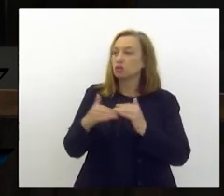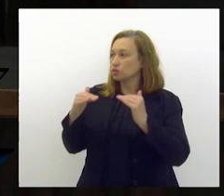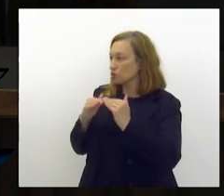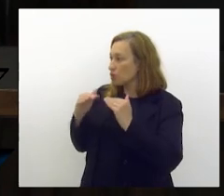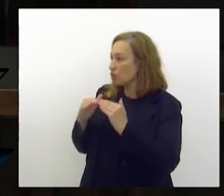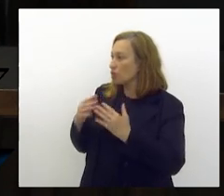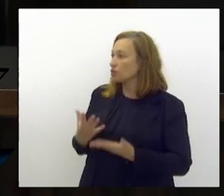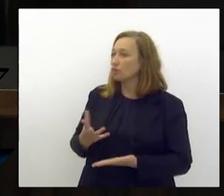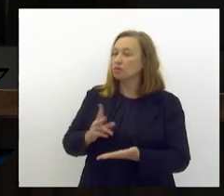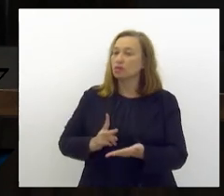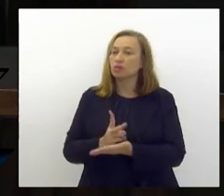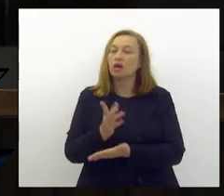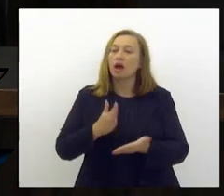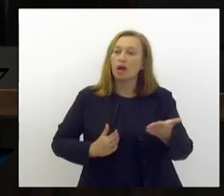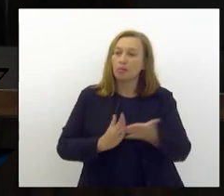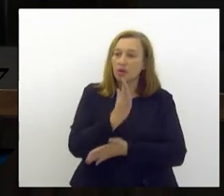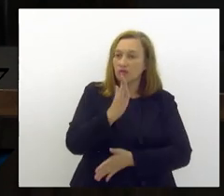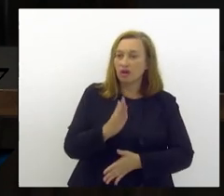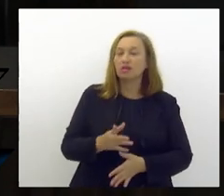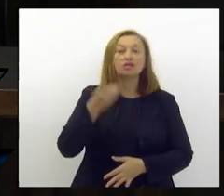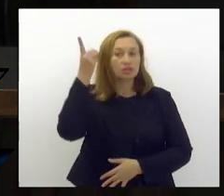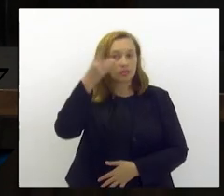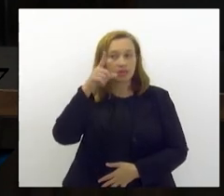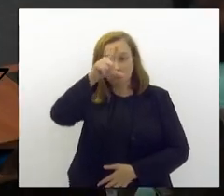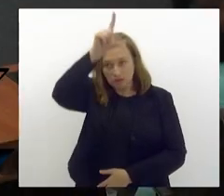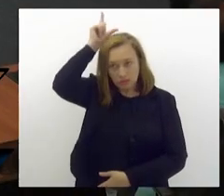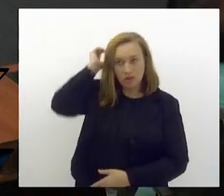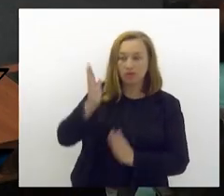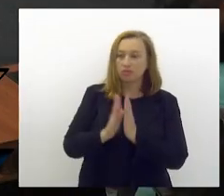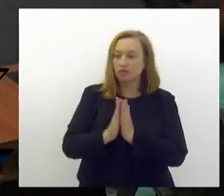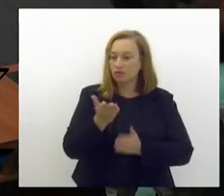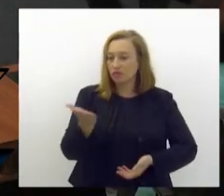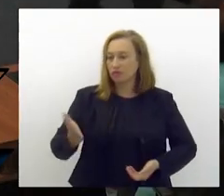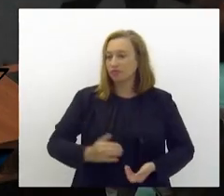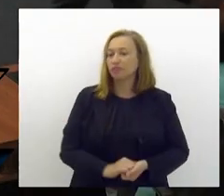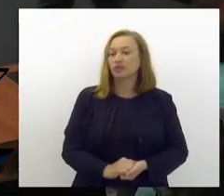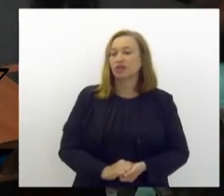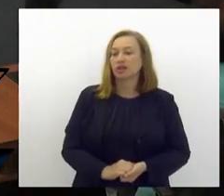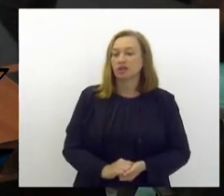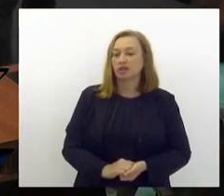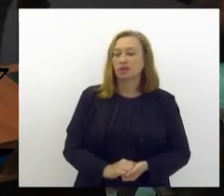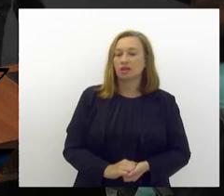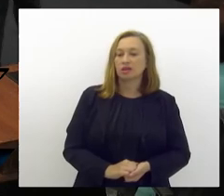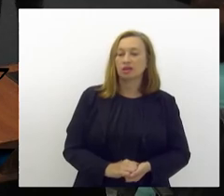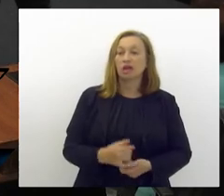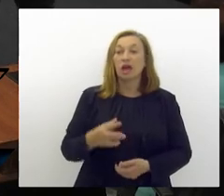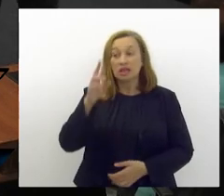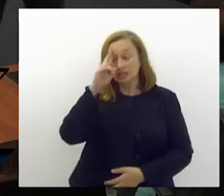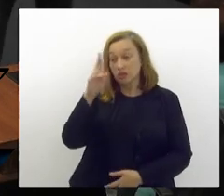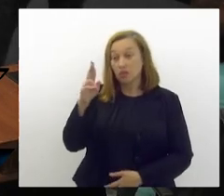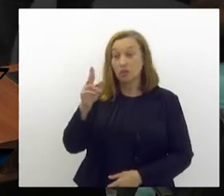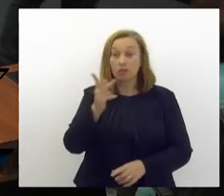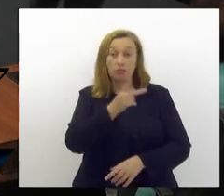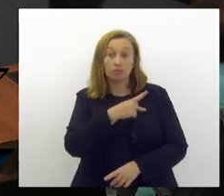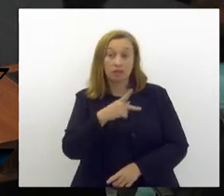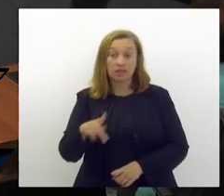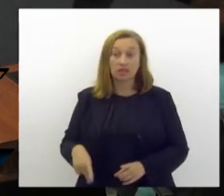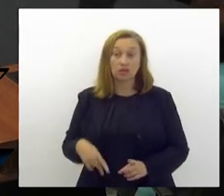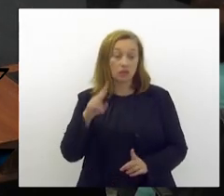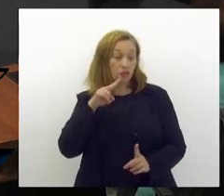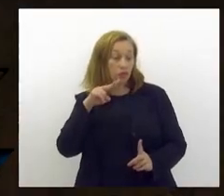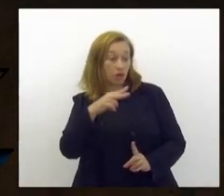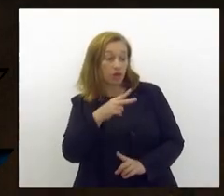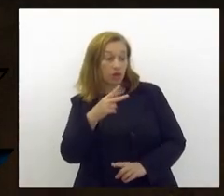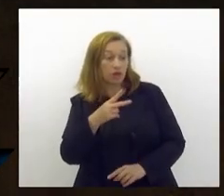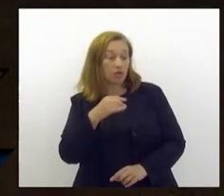como estão. Aprovado. Deputado Luiz Paulo, por favor. Senhor presidente, eu fico olhando para o deputado Jari